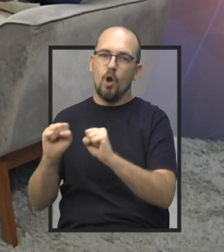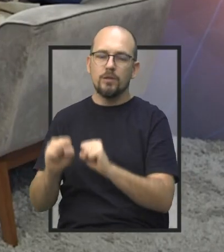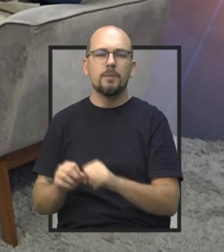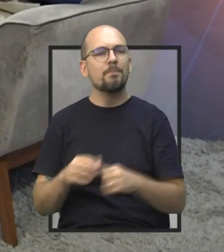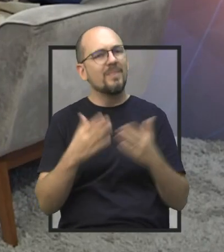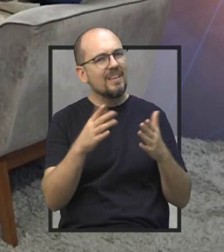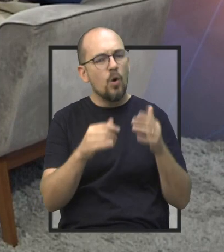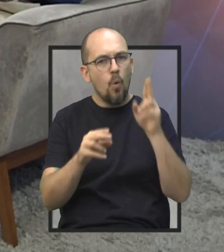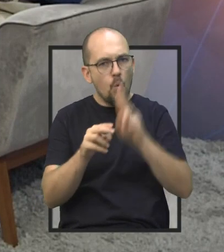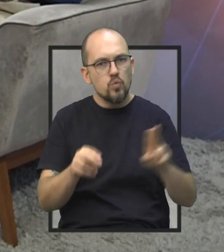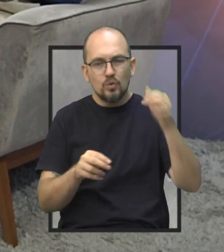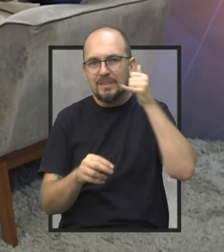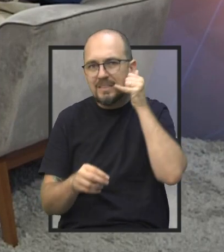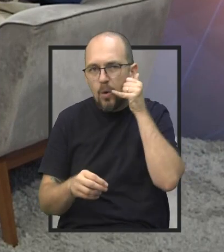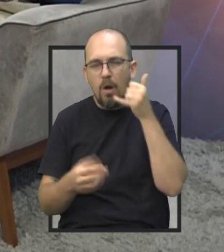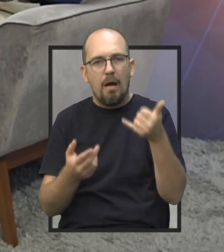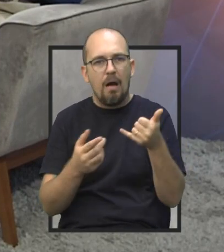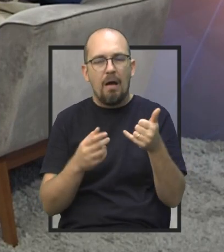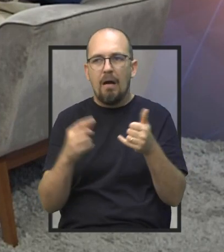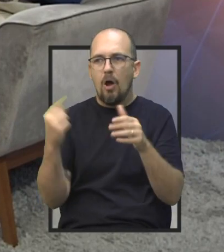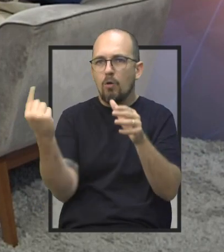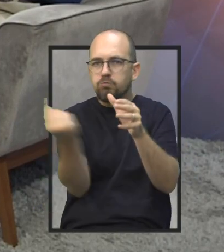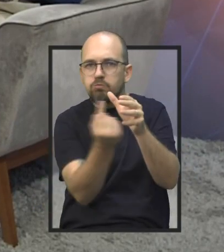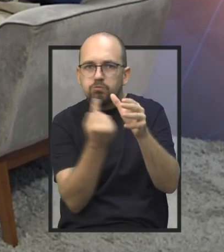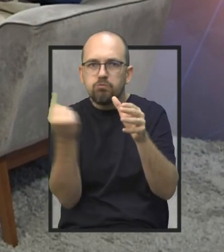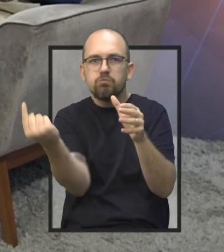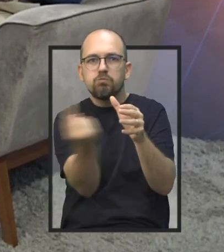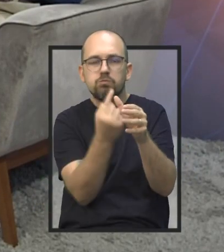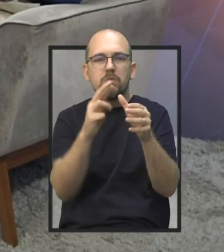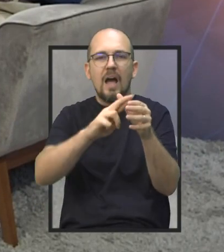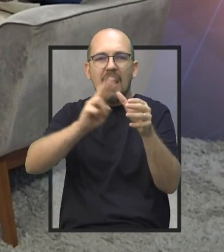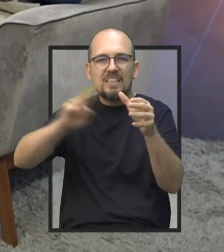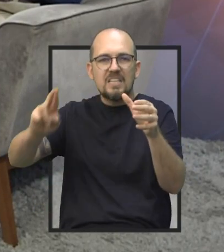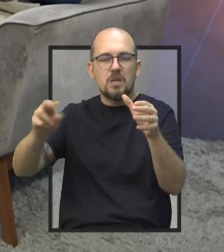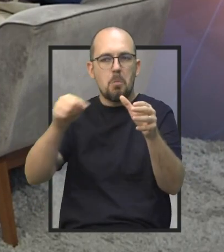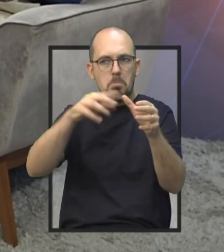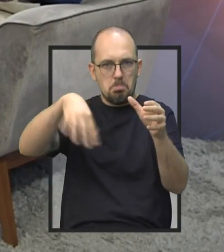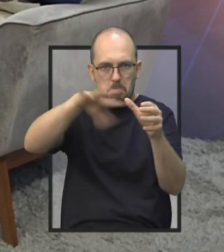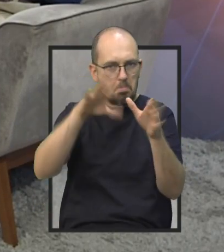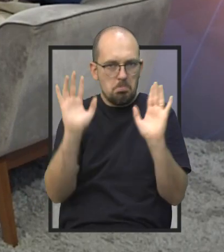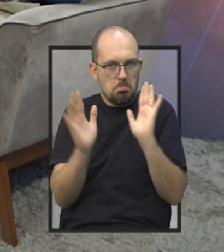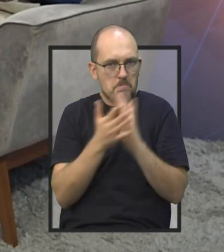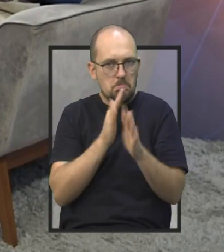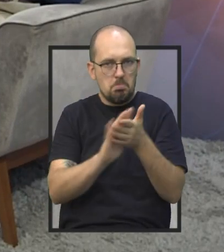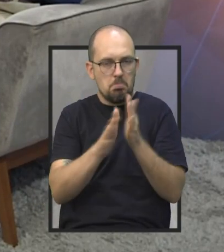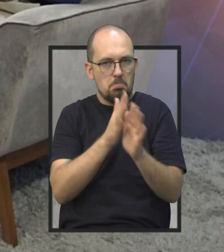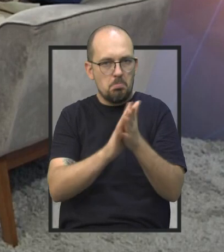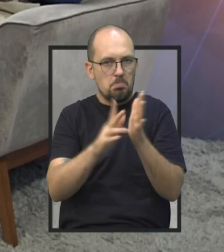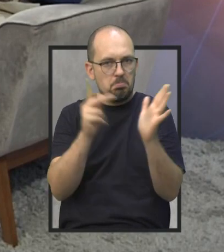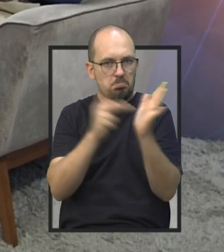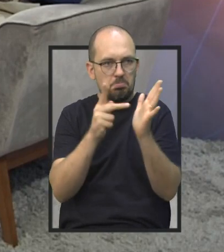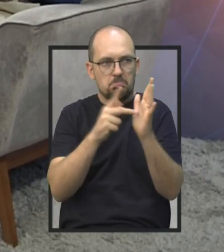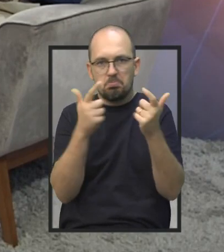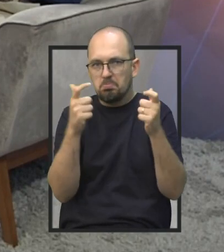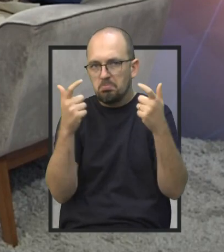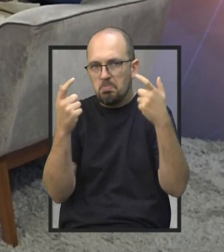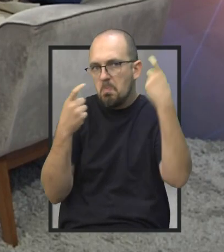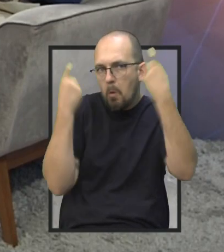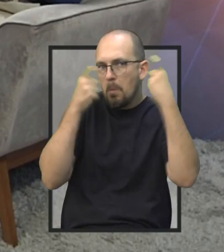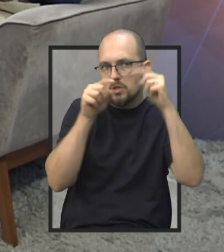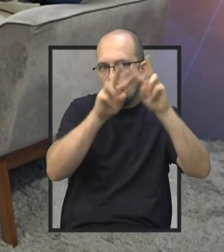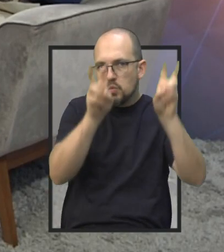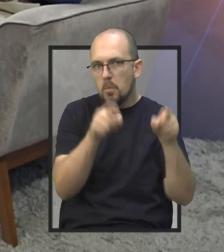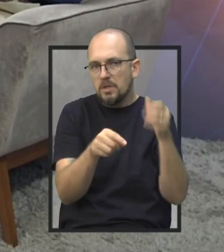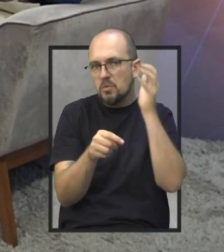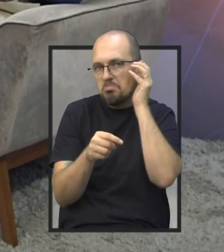celulares, esses aparelhos eletrodomésticos que emitem radiação, então isso realmente as pessoas não precisam se preocupar,